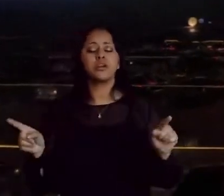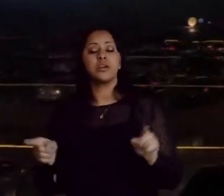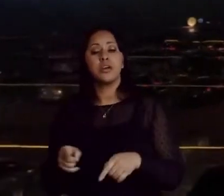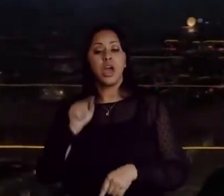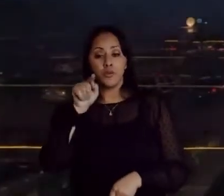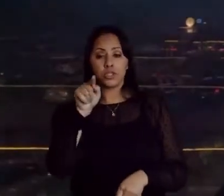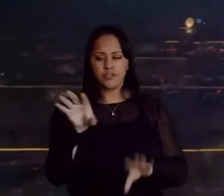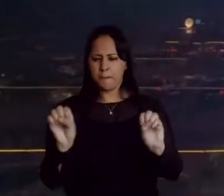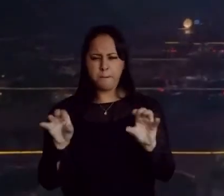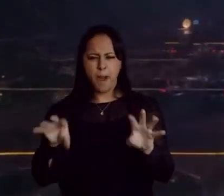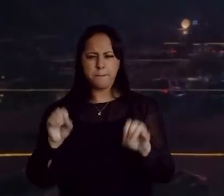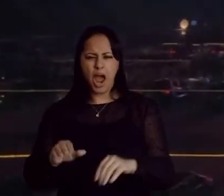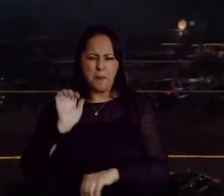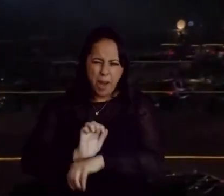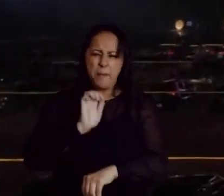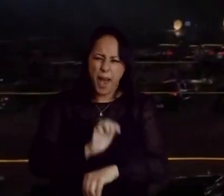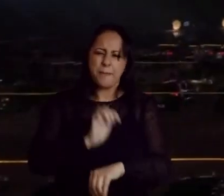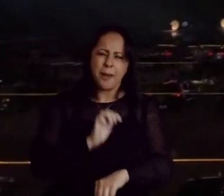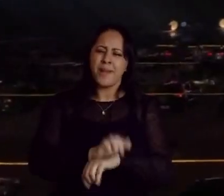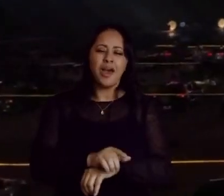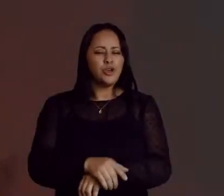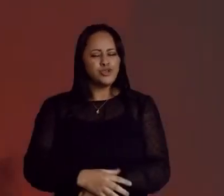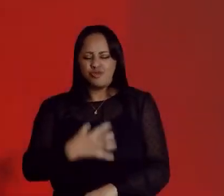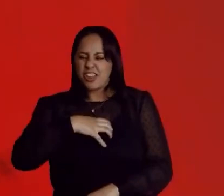E você vai piscar e vai buzinar o mais alto que você puder.